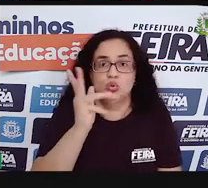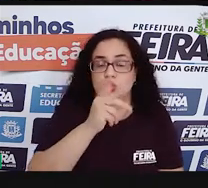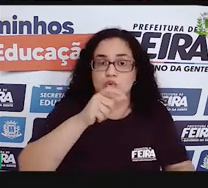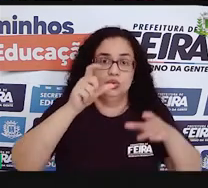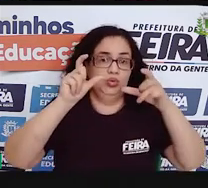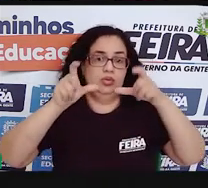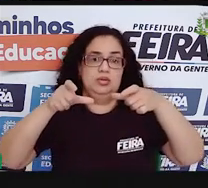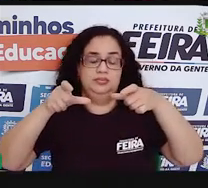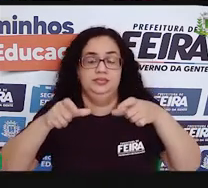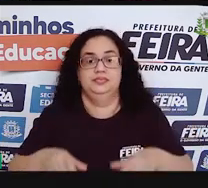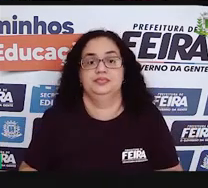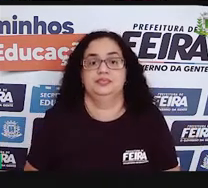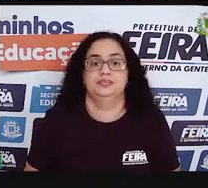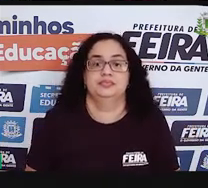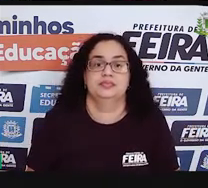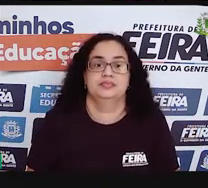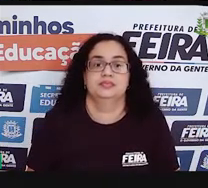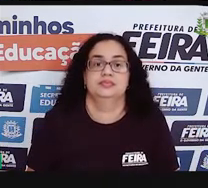o lugar.